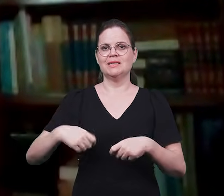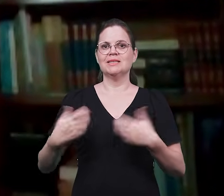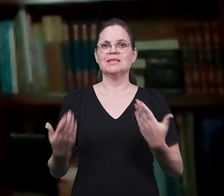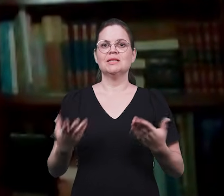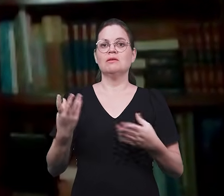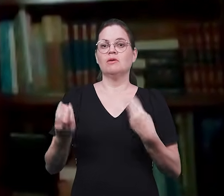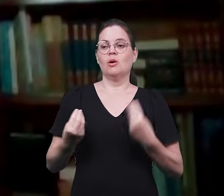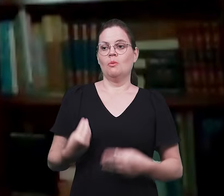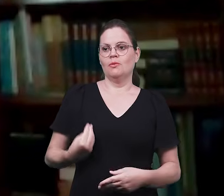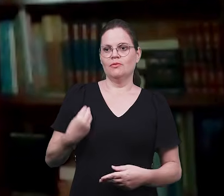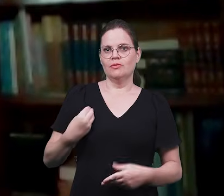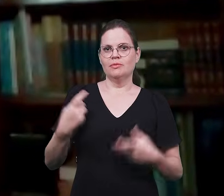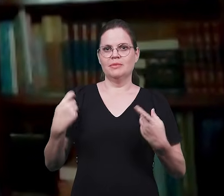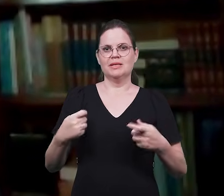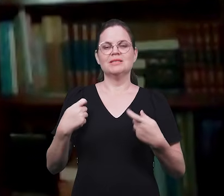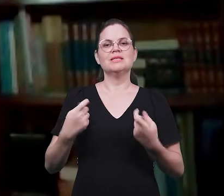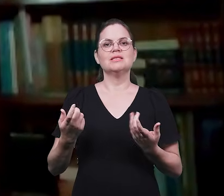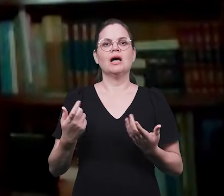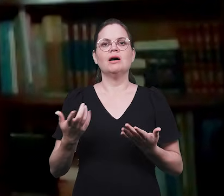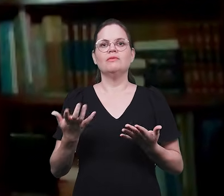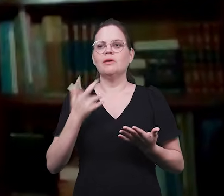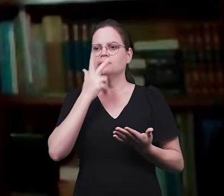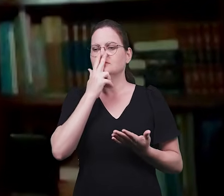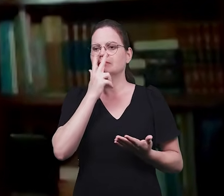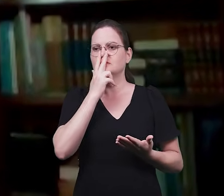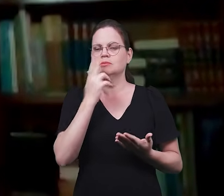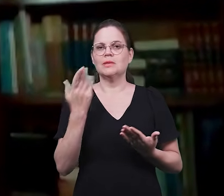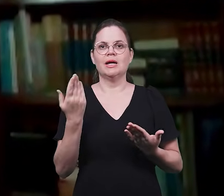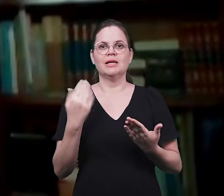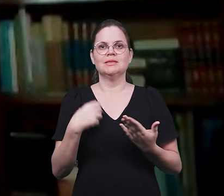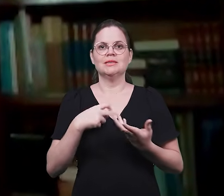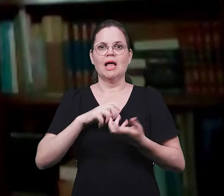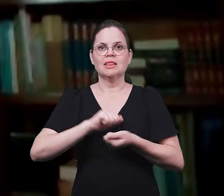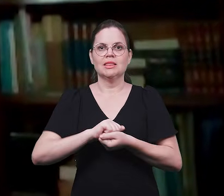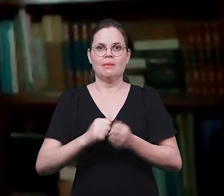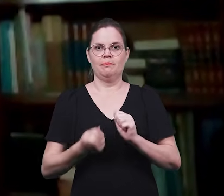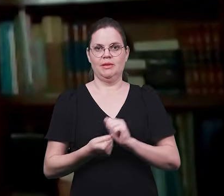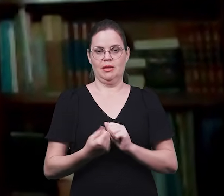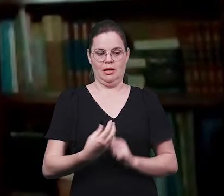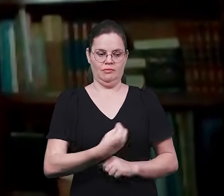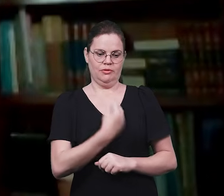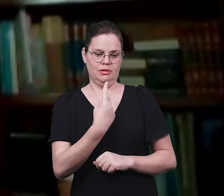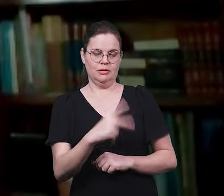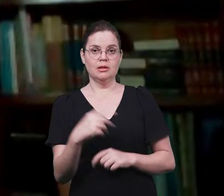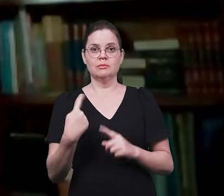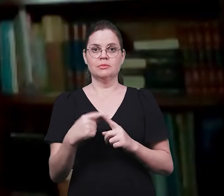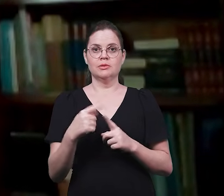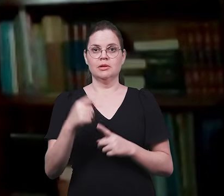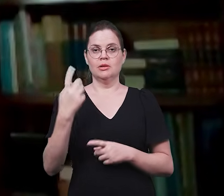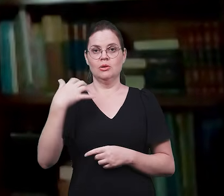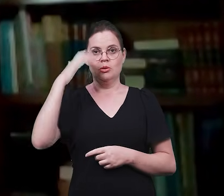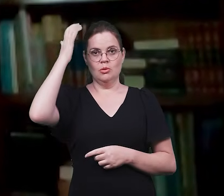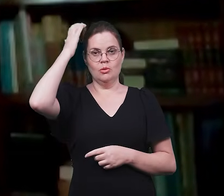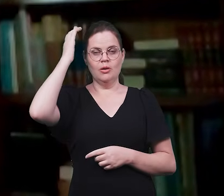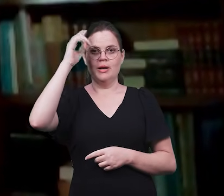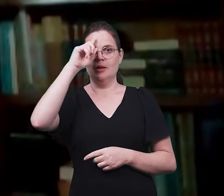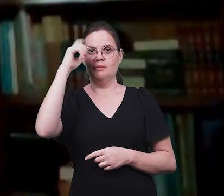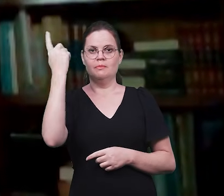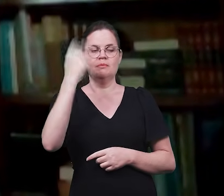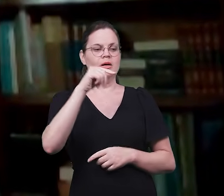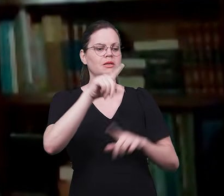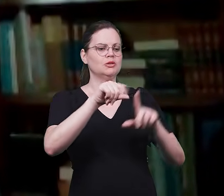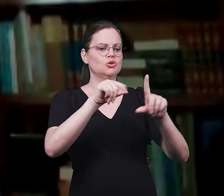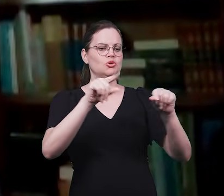se adequar para poder viver. Tanto que o rei, né, ele manda selecionar, que era natural